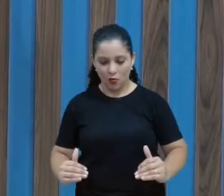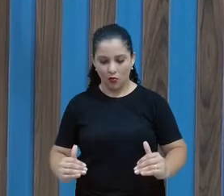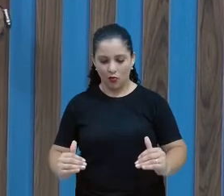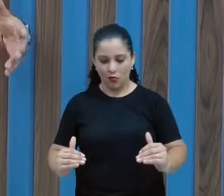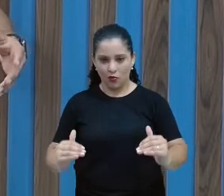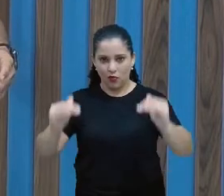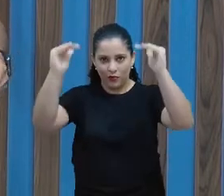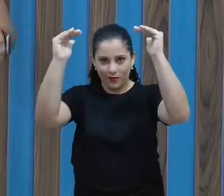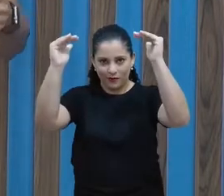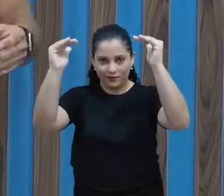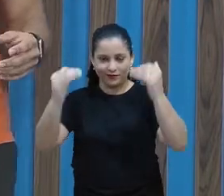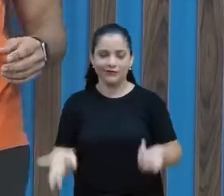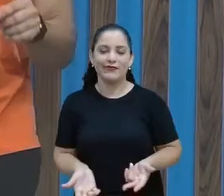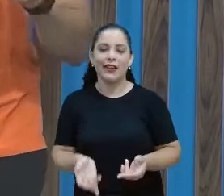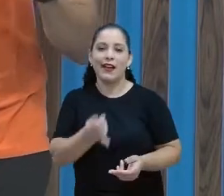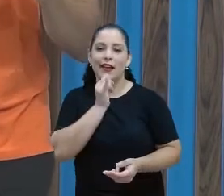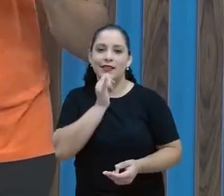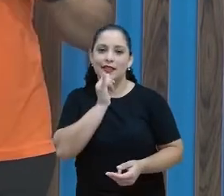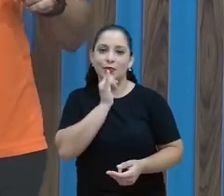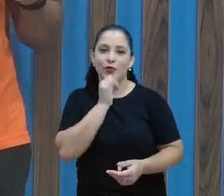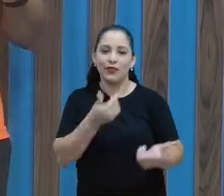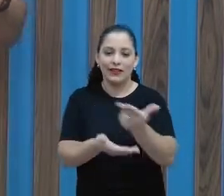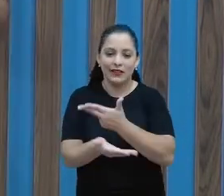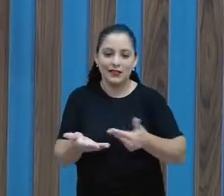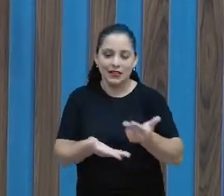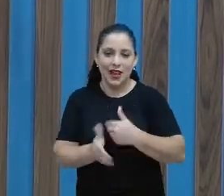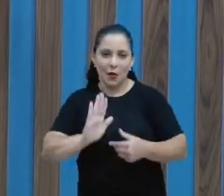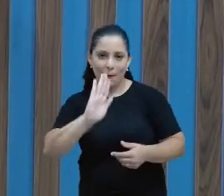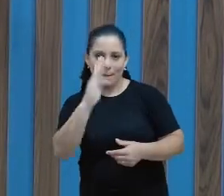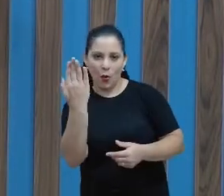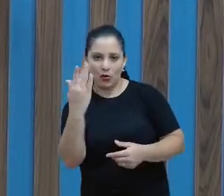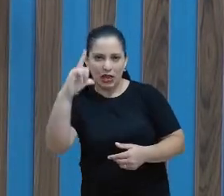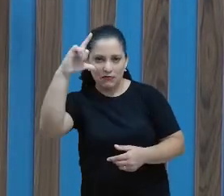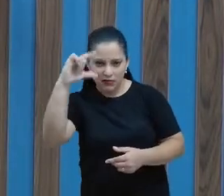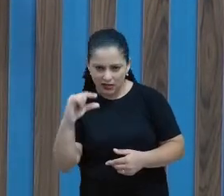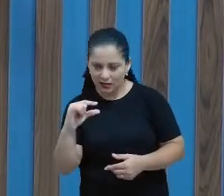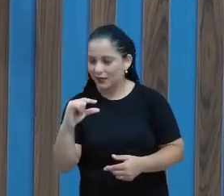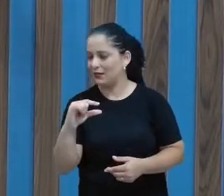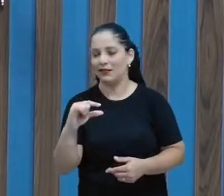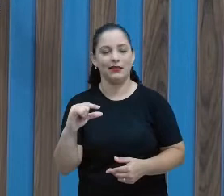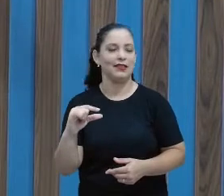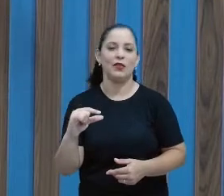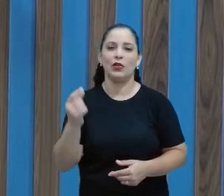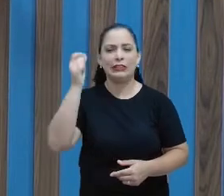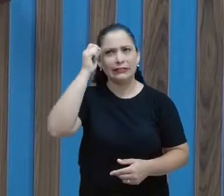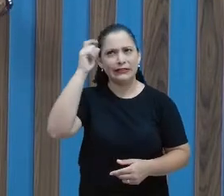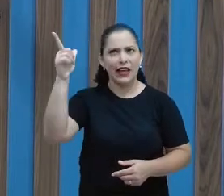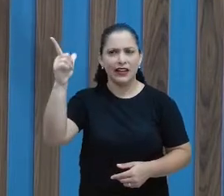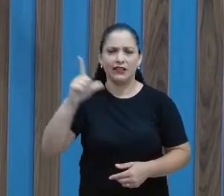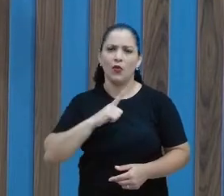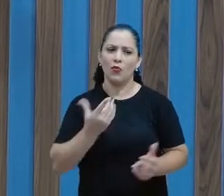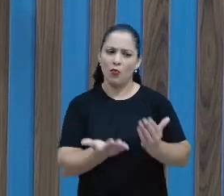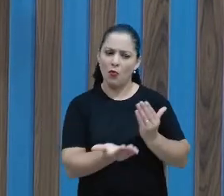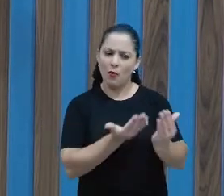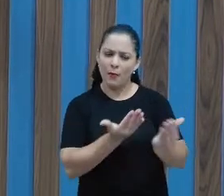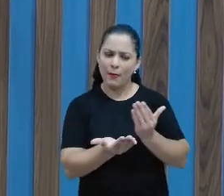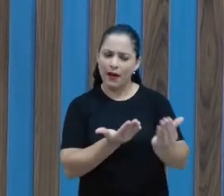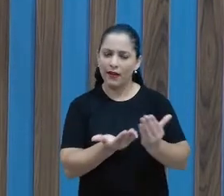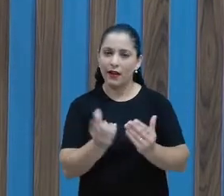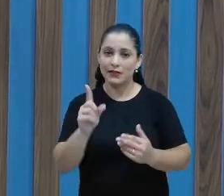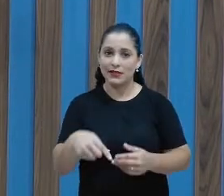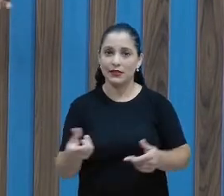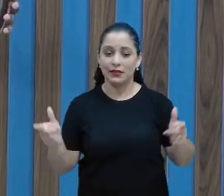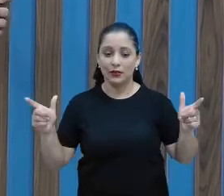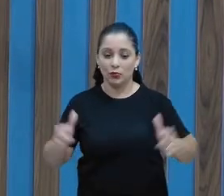vai desenhar, por exemplo, uma porta bem pequenininha, né? Ele já vai ter essa ideia de proporção. Opa, se